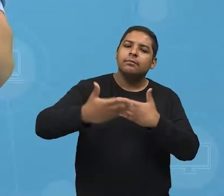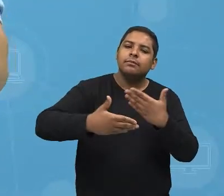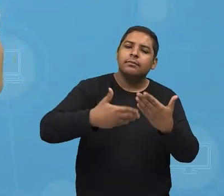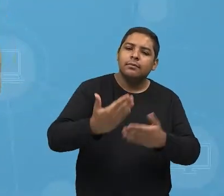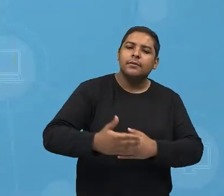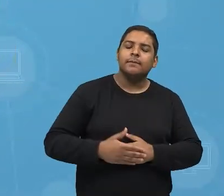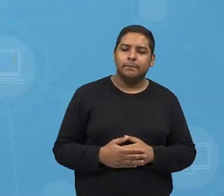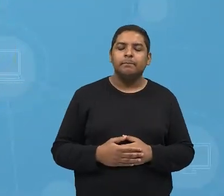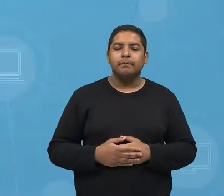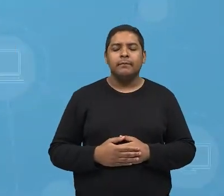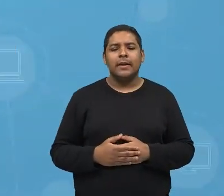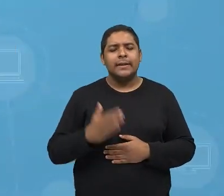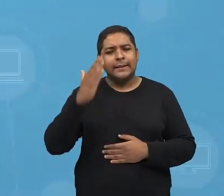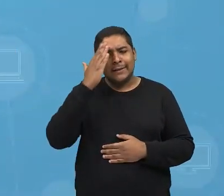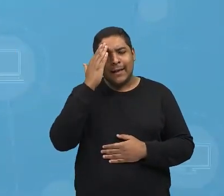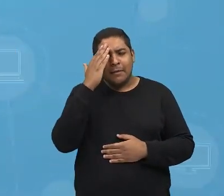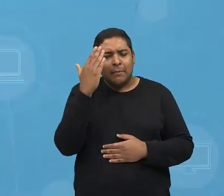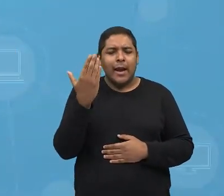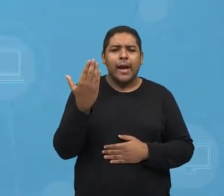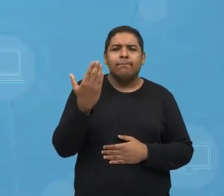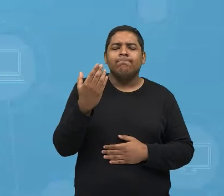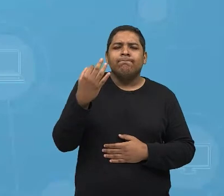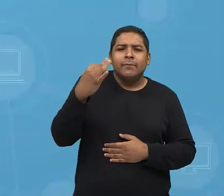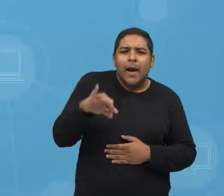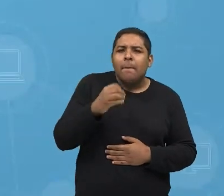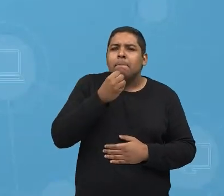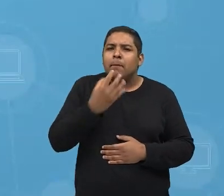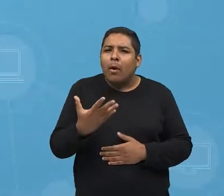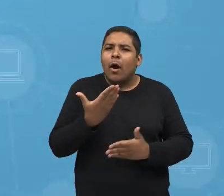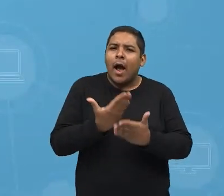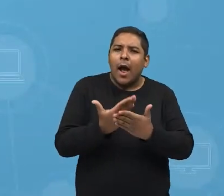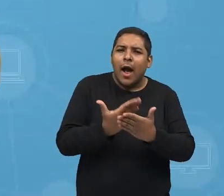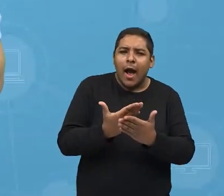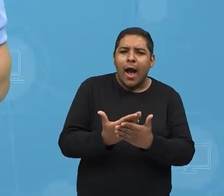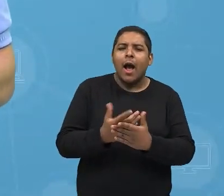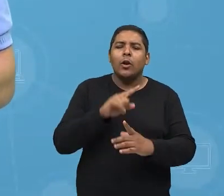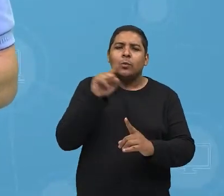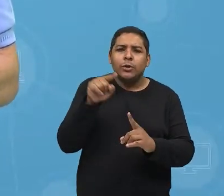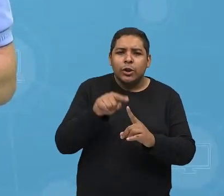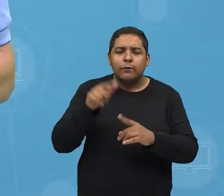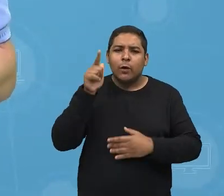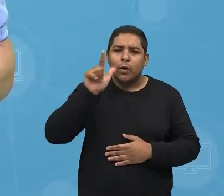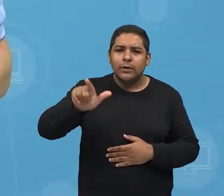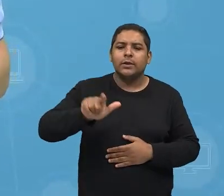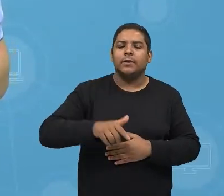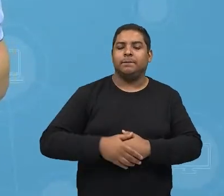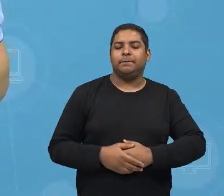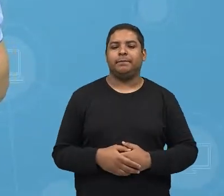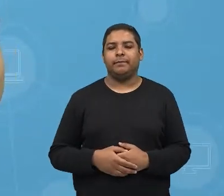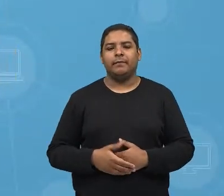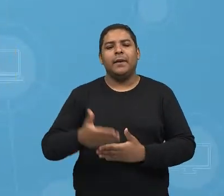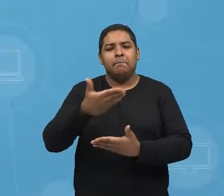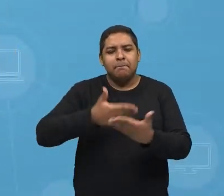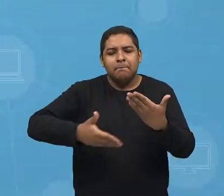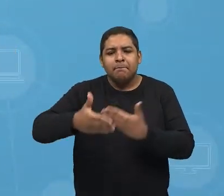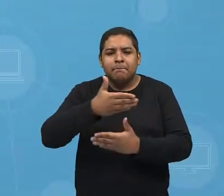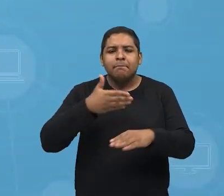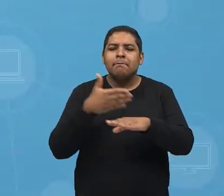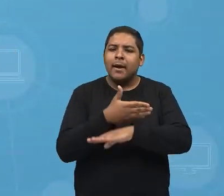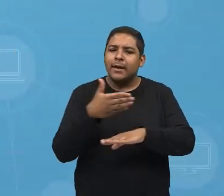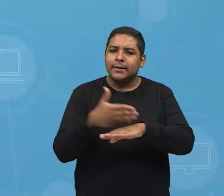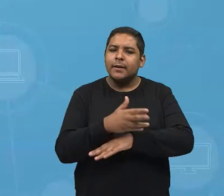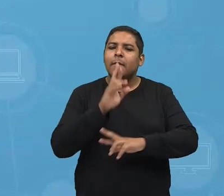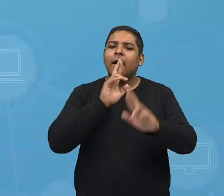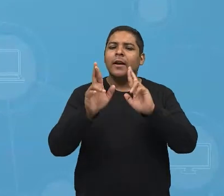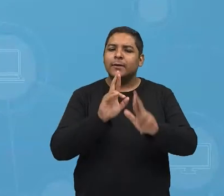nosso parâmetro para saber se realmente estamos alcançando nossos objetivos. Vamos lá, participem, coloquem a resposta de